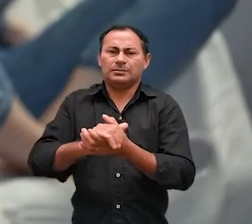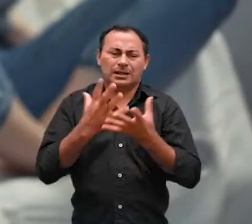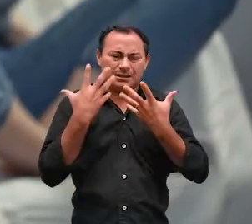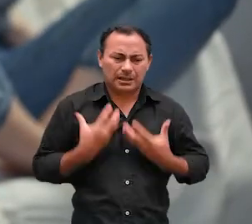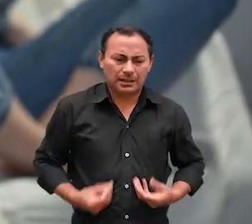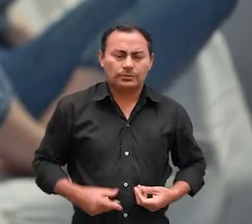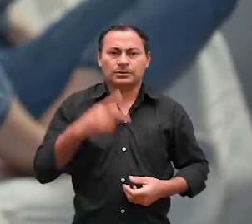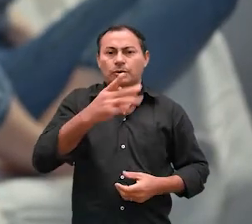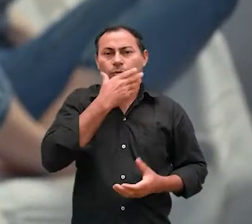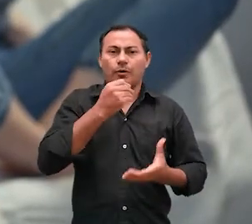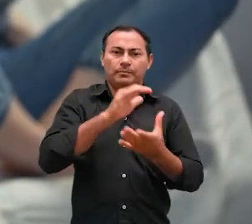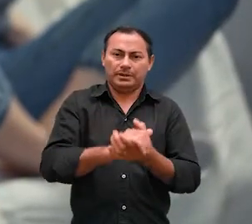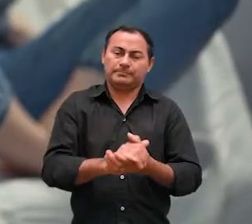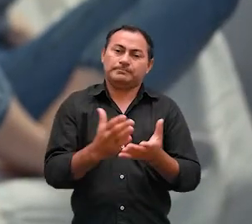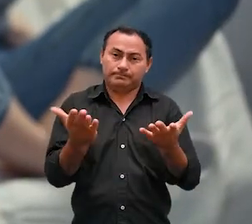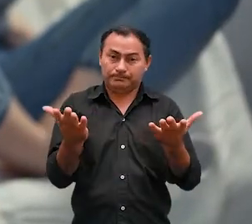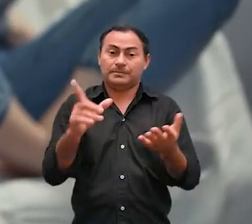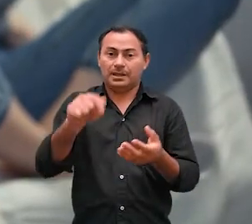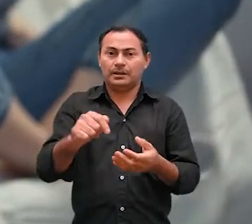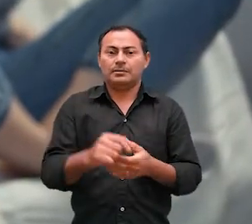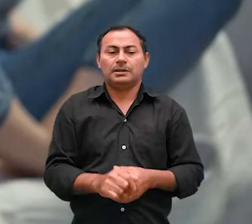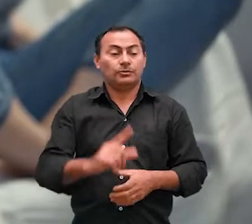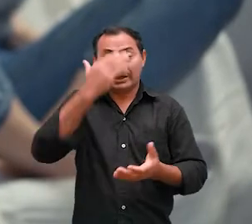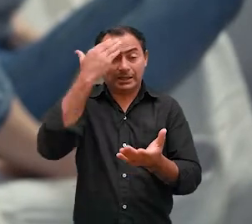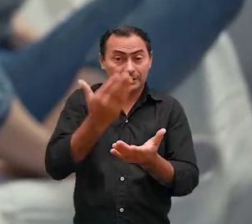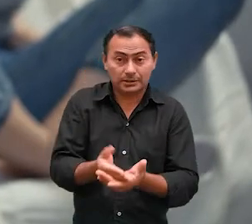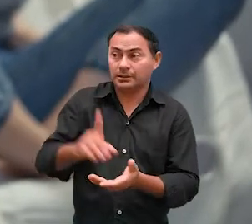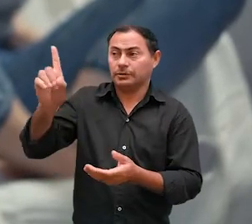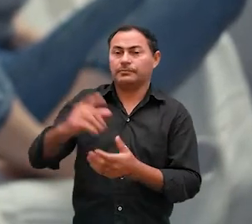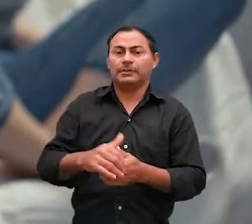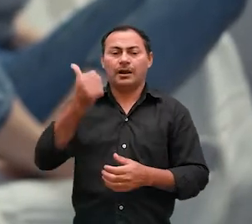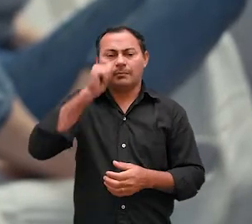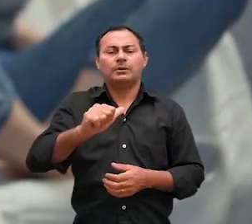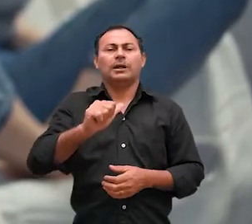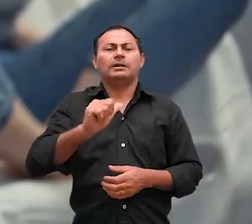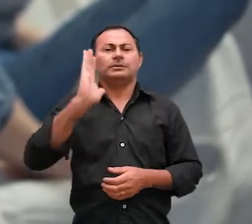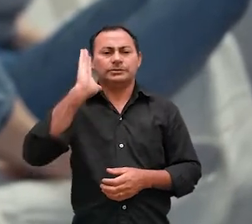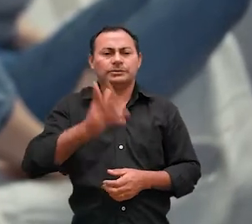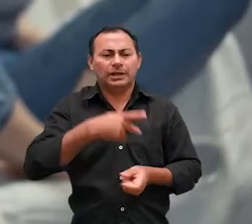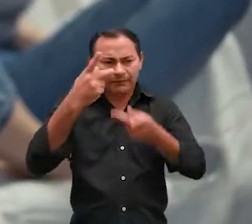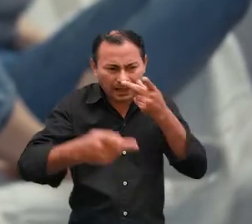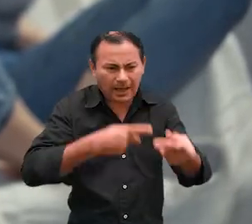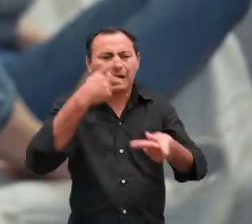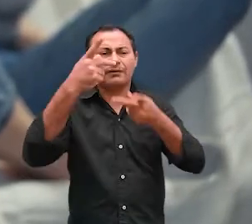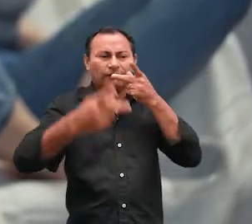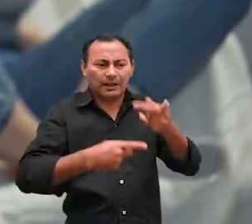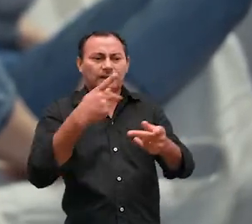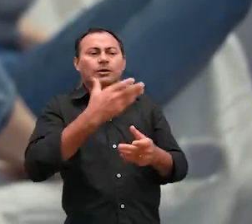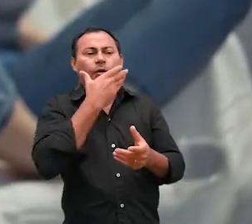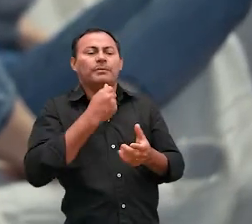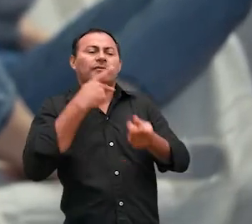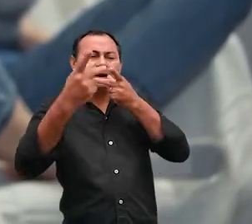literalmente cansadas com seus esposos que são incrédulos ela já falaram falaram